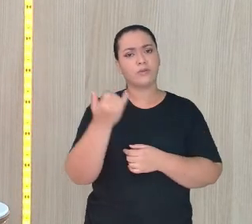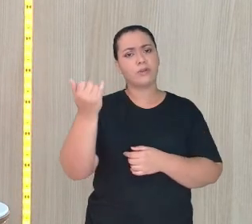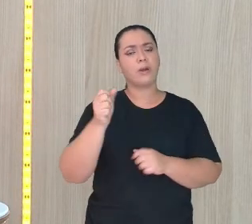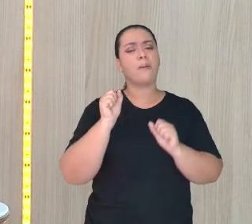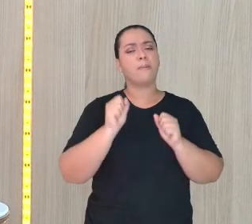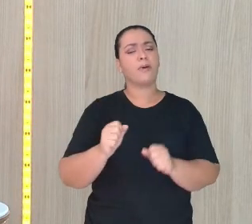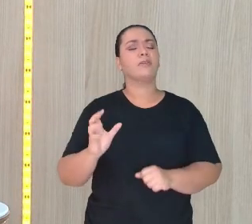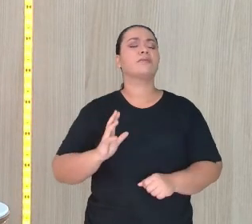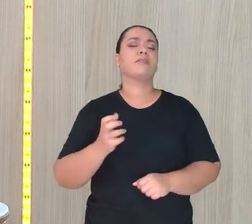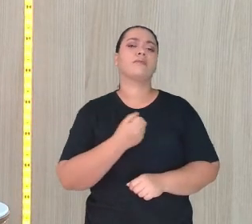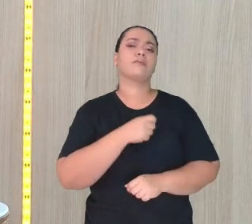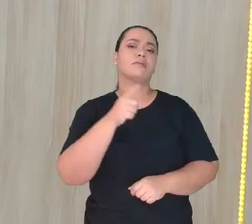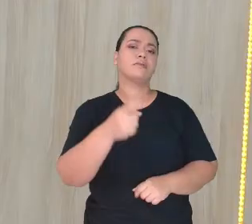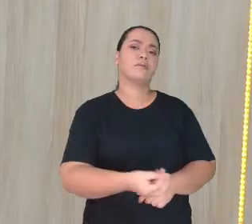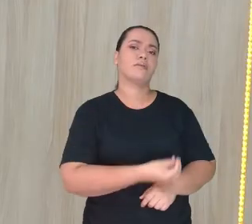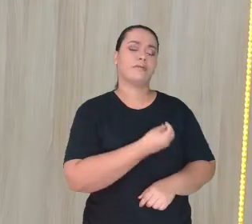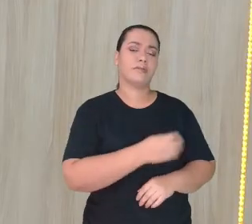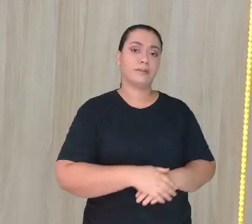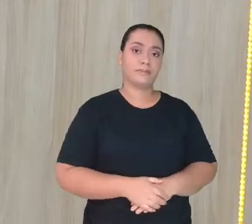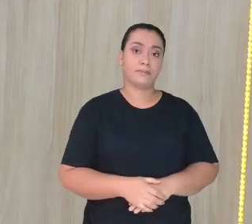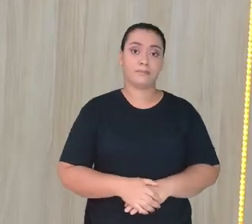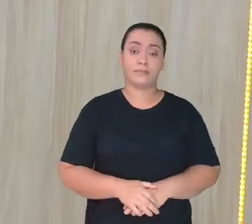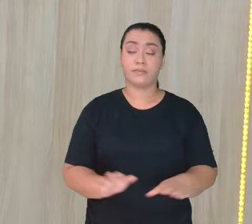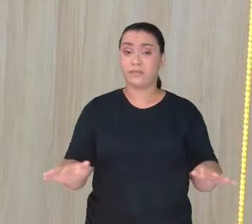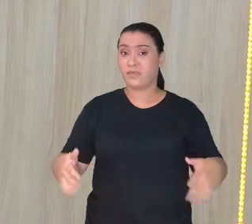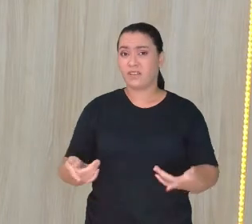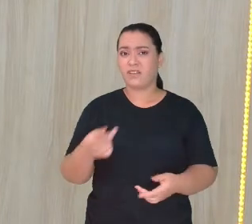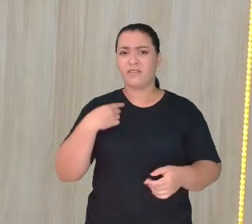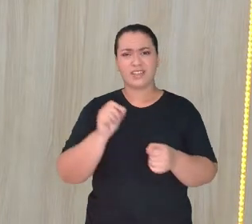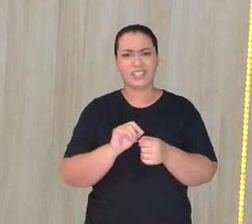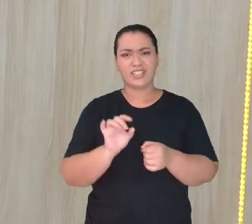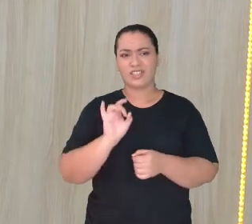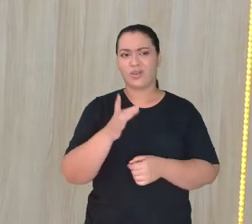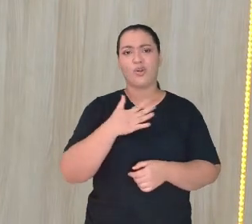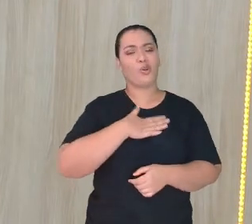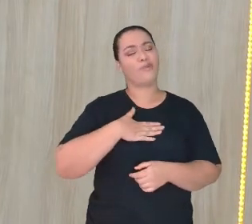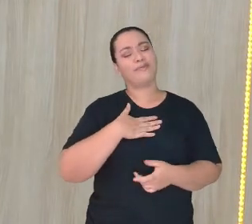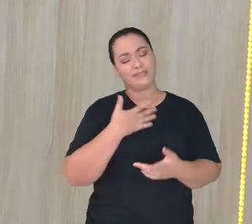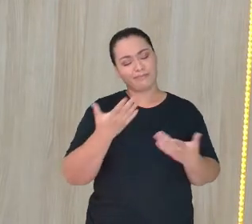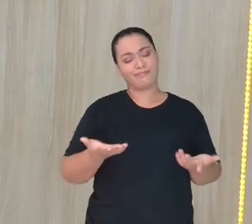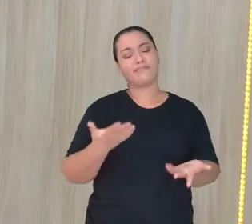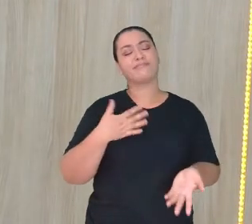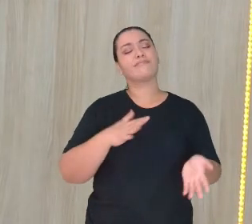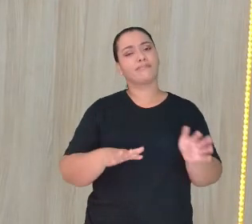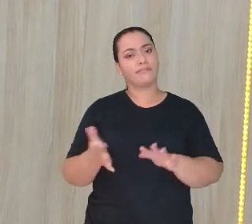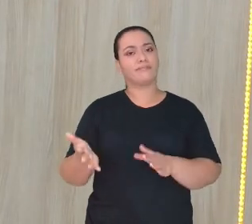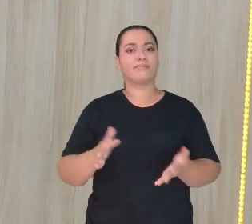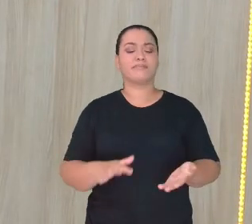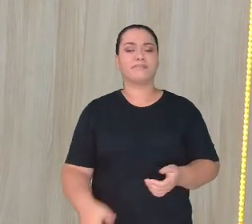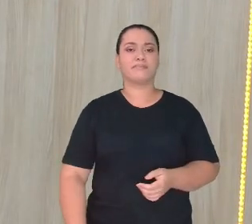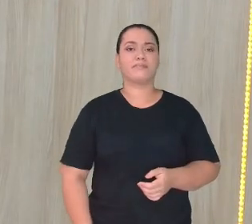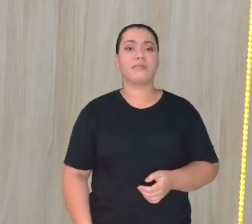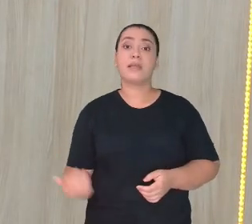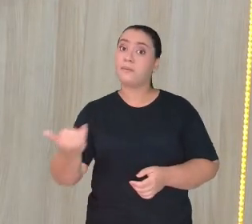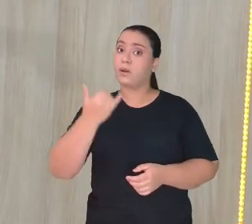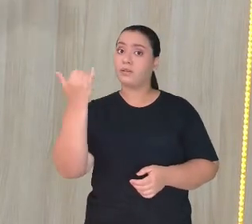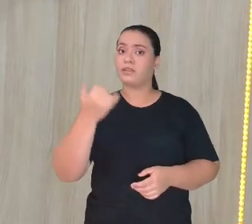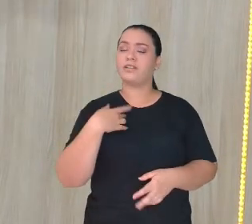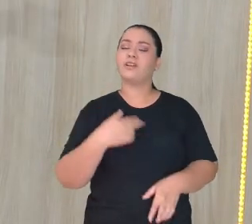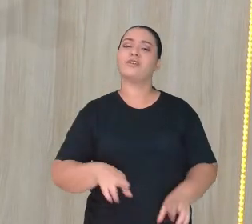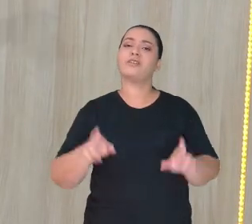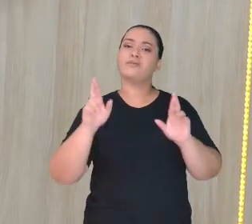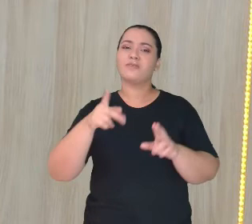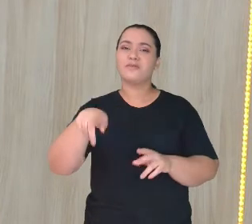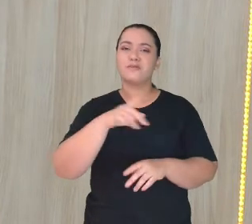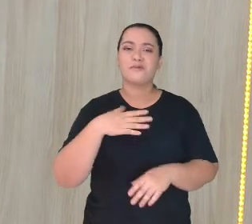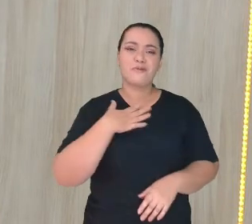vida. E aí lembrando que nem a gente não faz só o que gosta na vida, né? Isso, verdade. Isso é bem importante. Então, eu espero que vocês tenham gostado